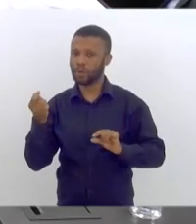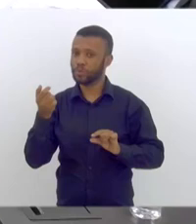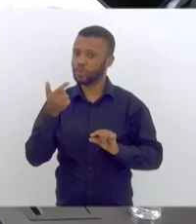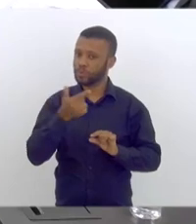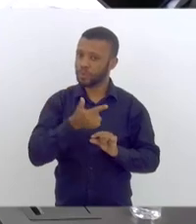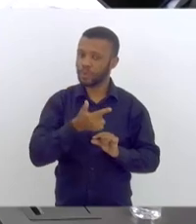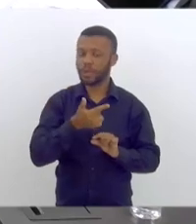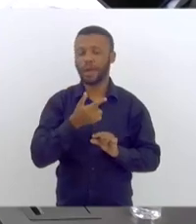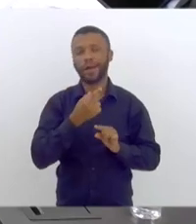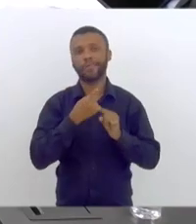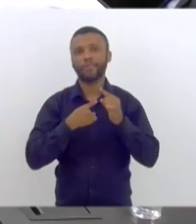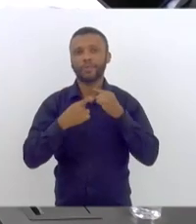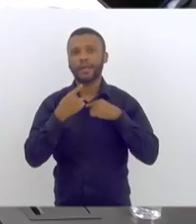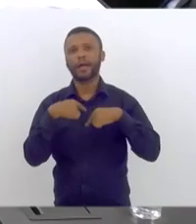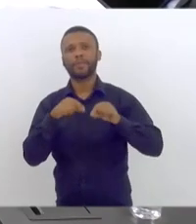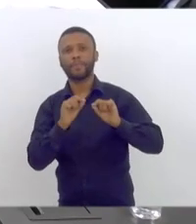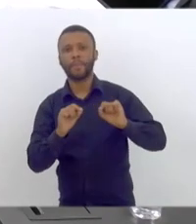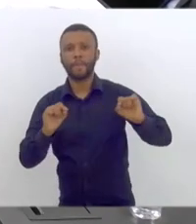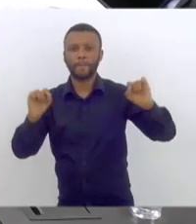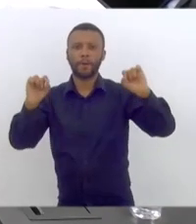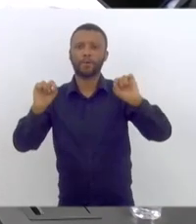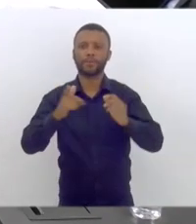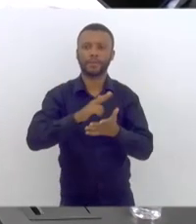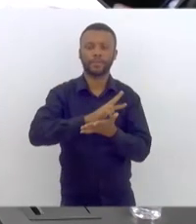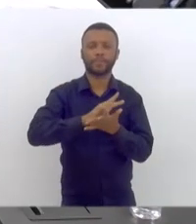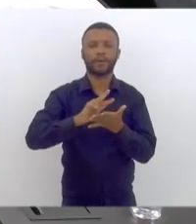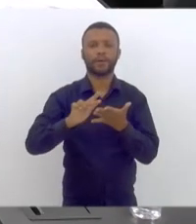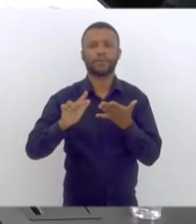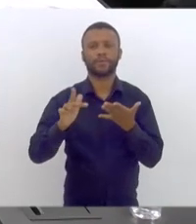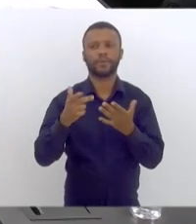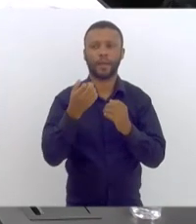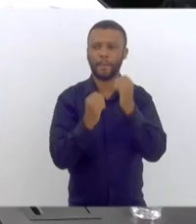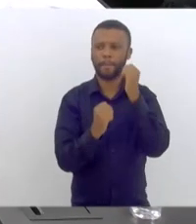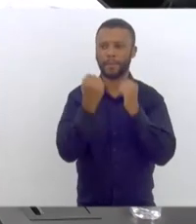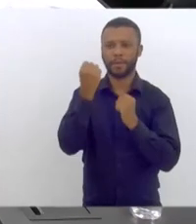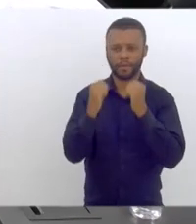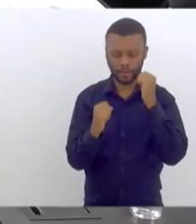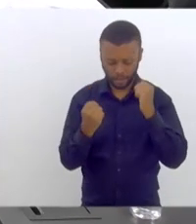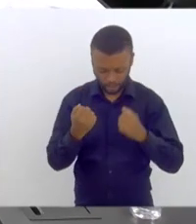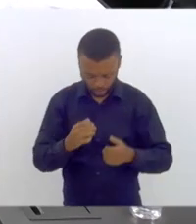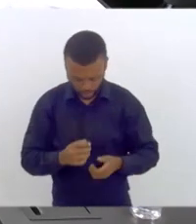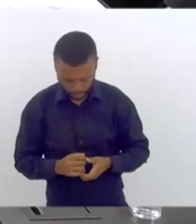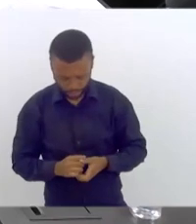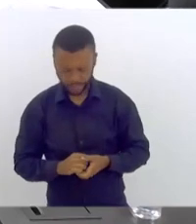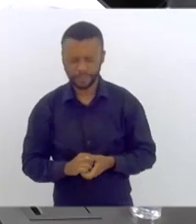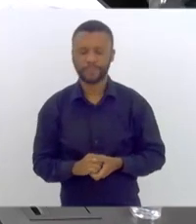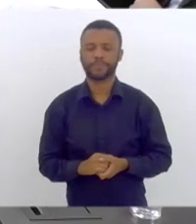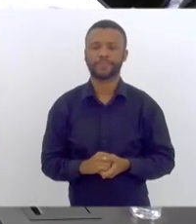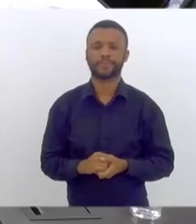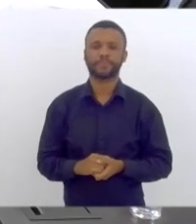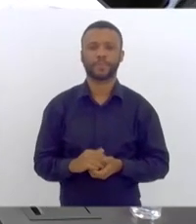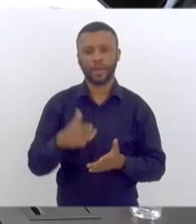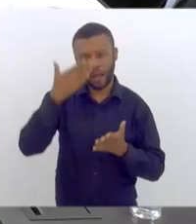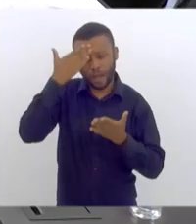menor do que o desejo das mais diversas eu acho que esse tema